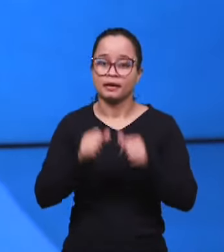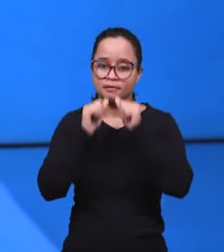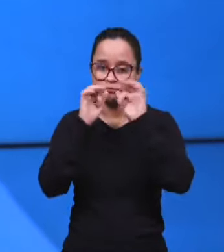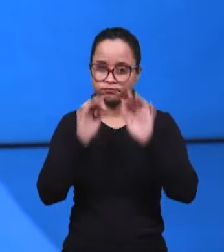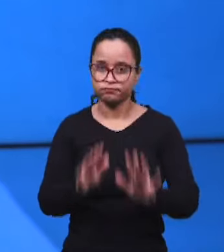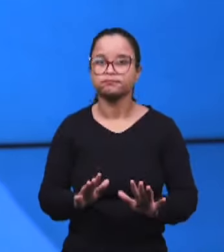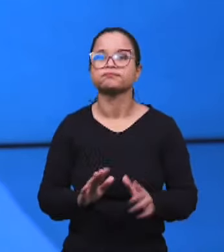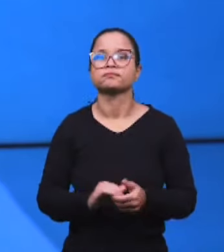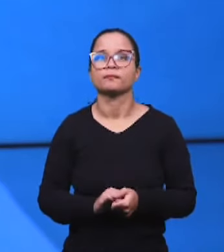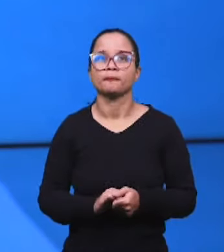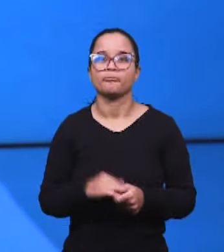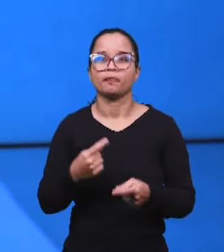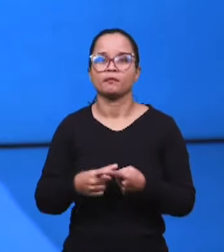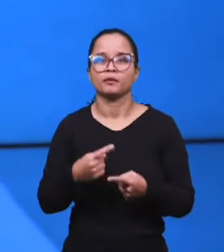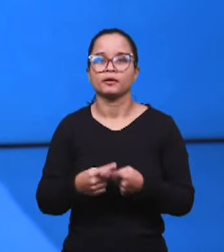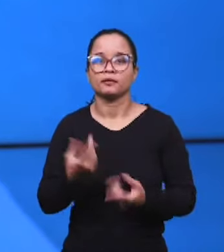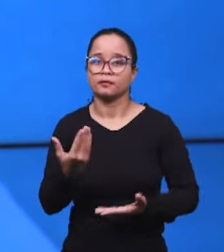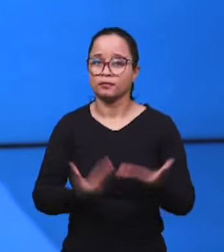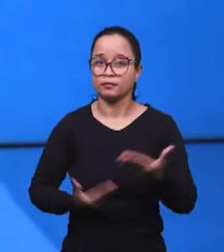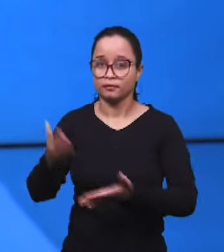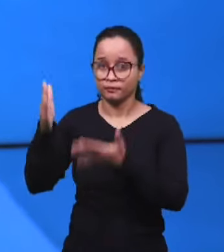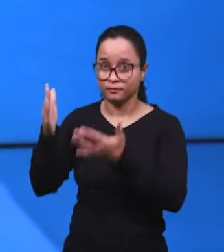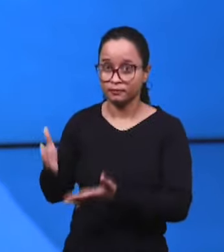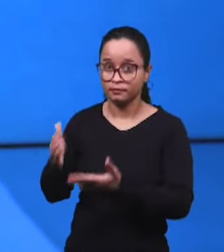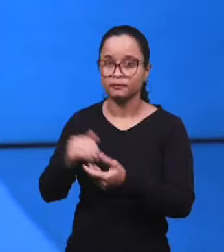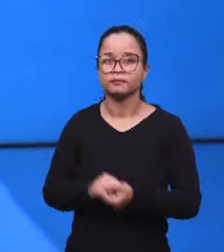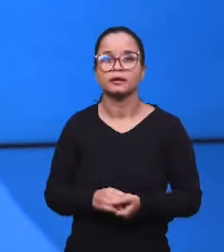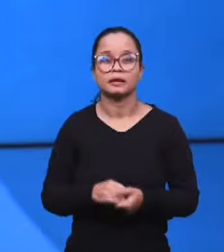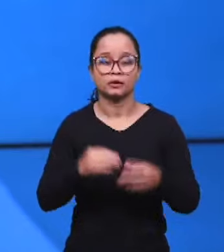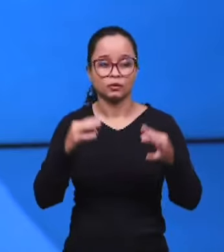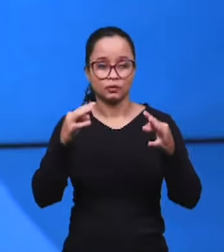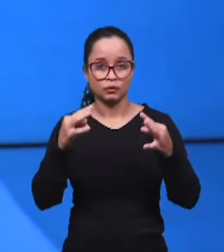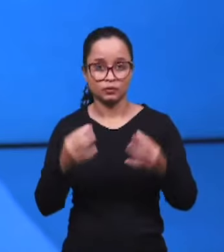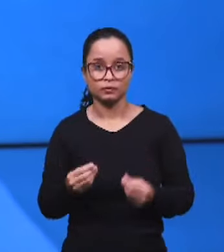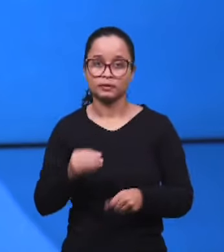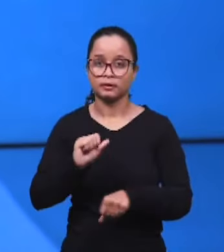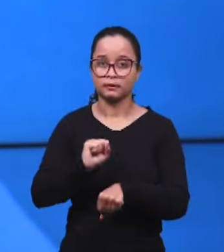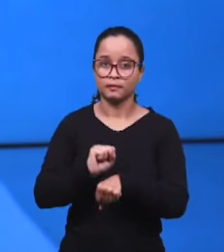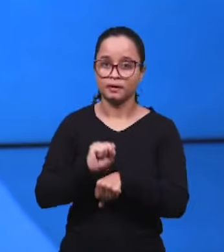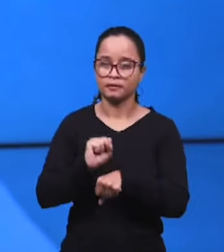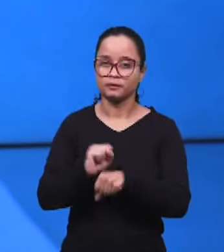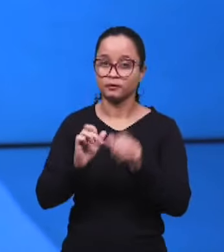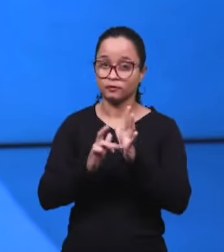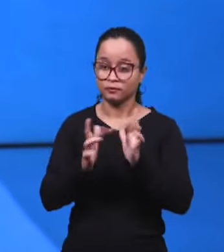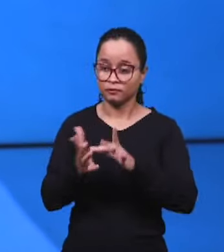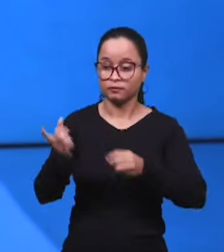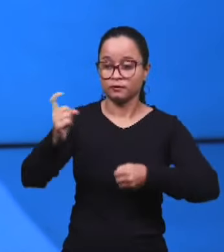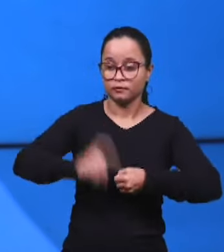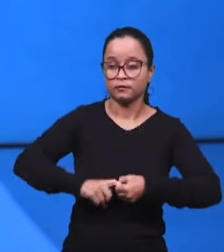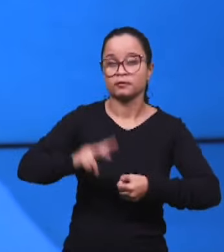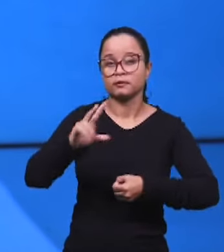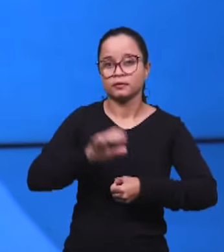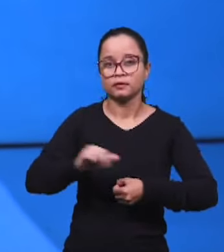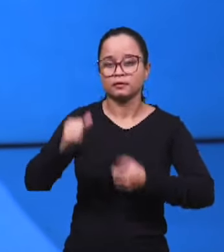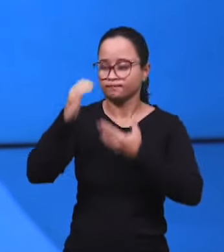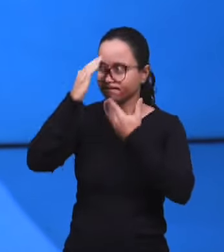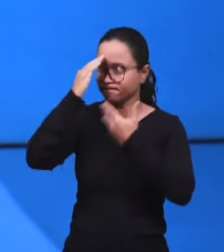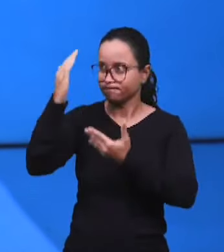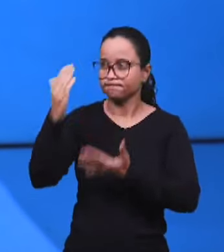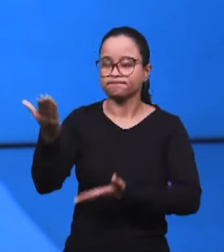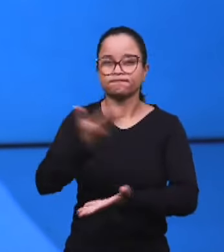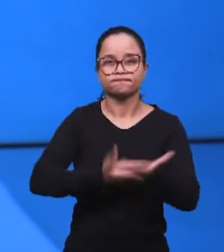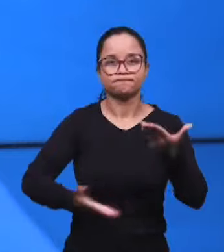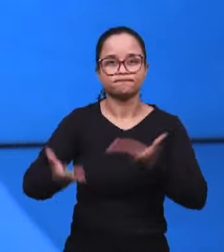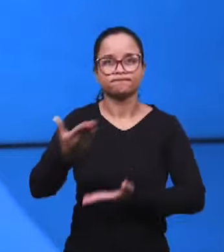os eixos da igreja fiel, e ela aguarda, por causa disso, ela aguarda a volta do Senhor Jesus. Muito obrigado pela sua participação,